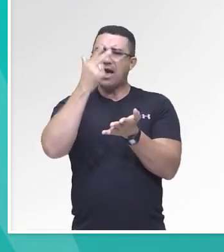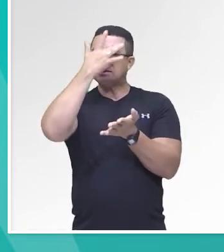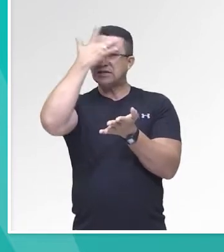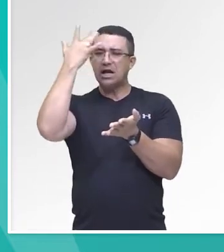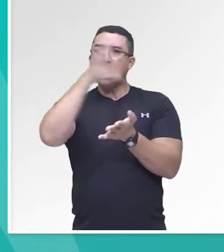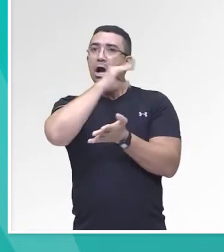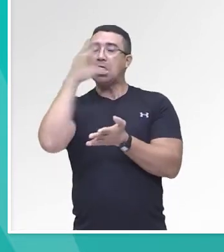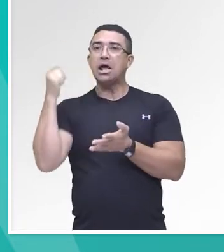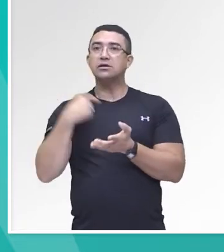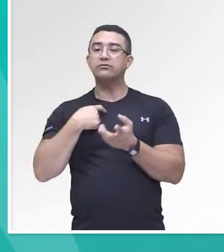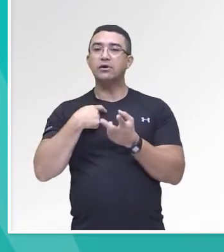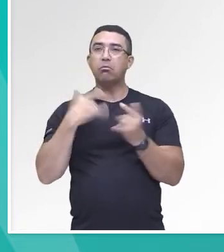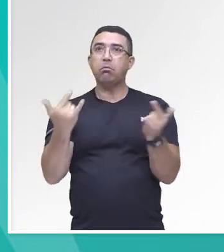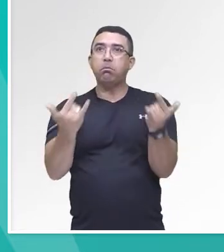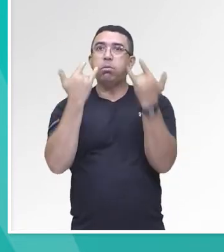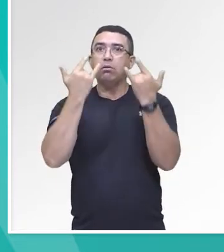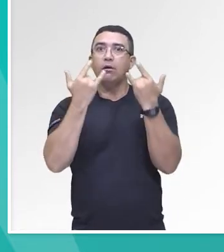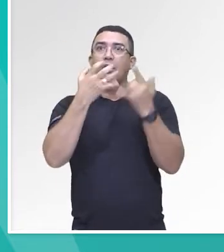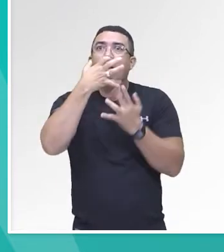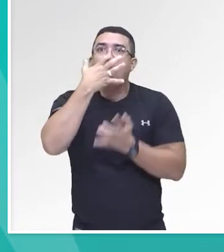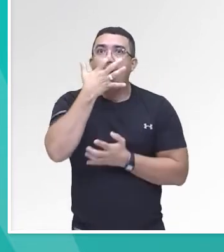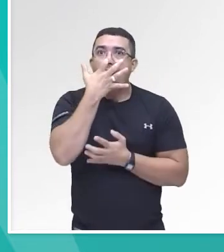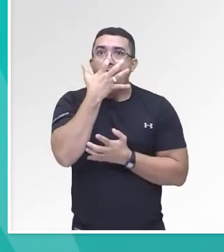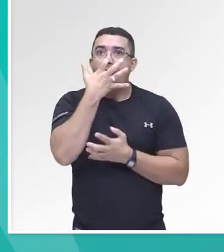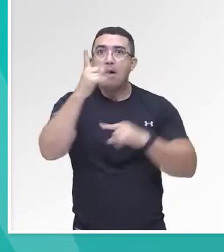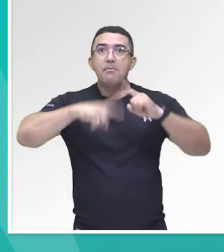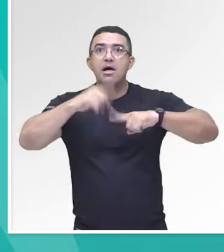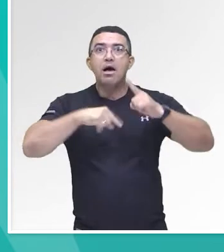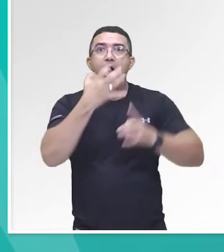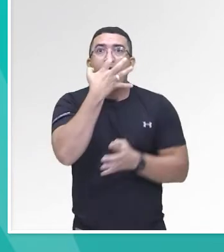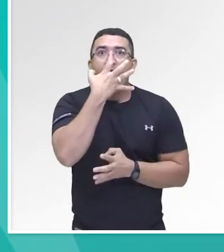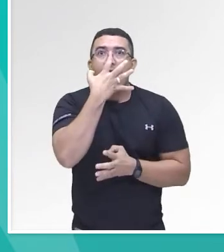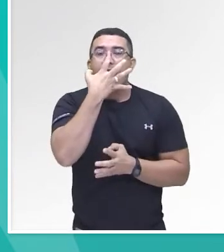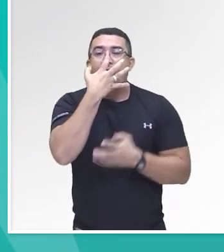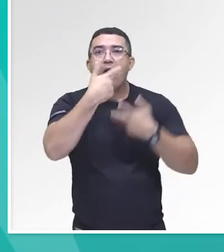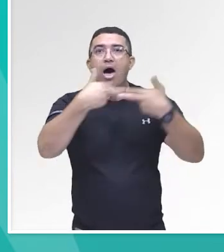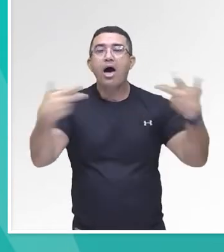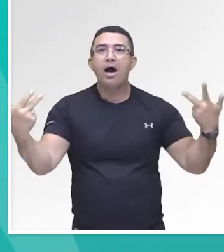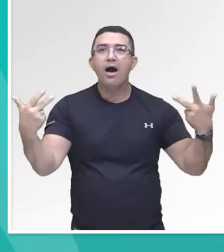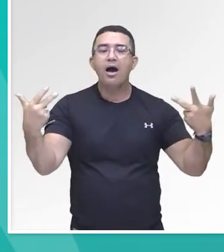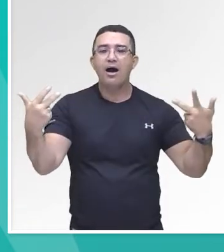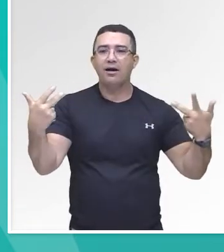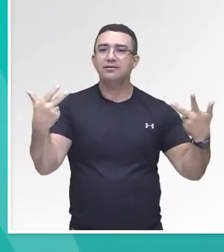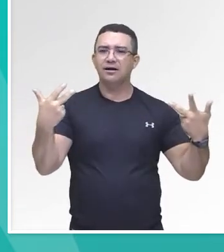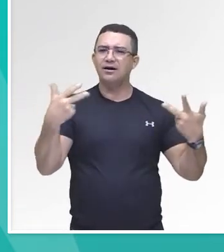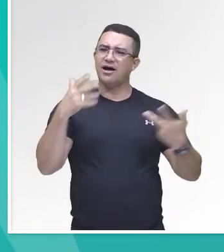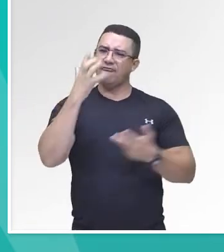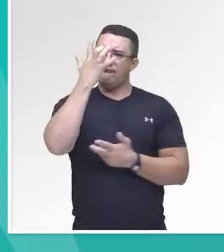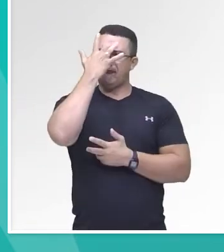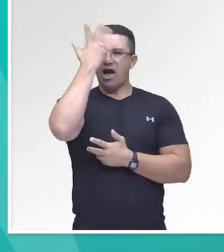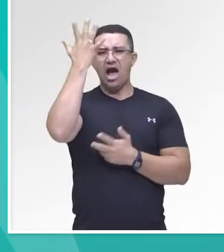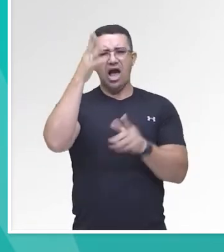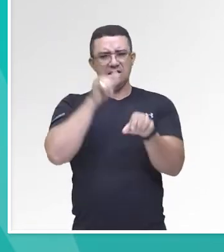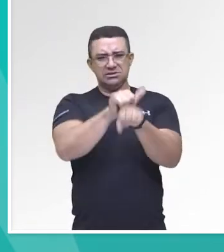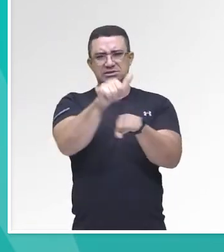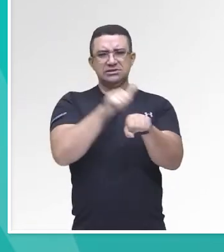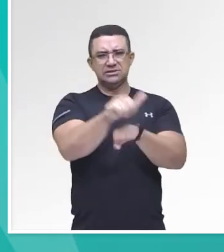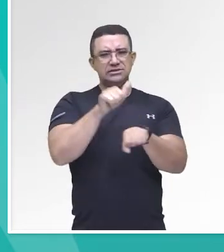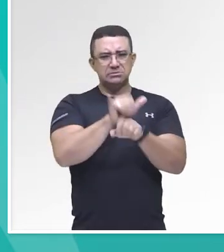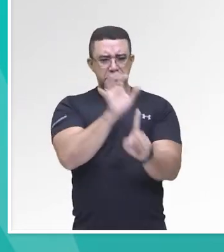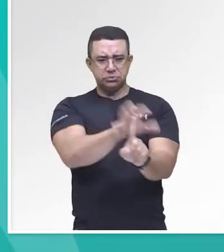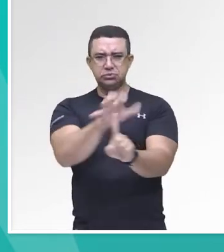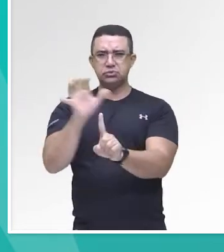produto. Então, aqui já no segundo parágrafo de argumentação, o autor deste